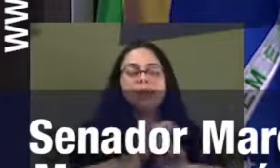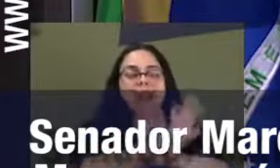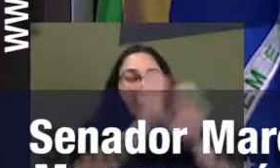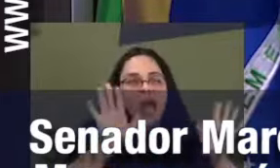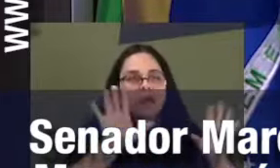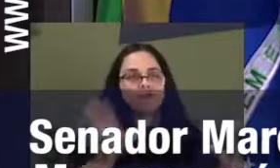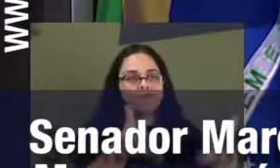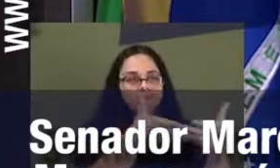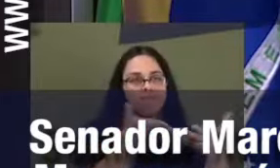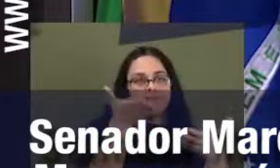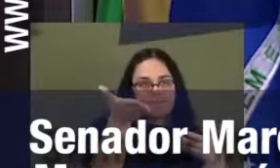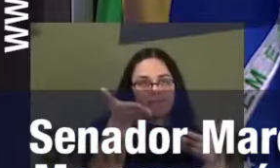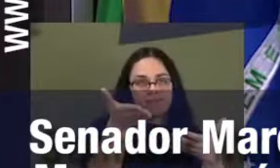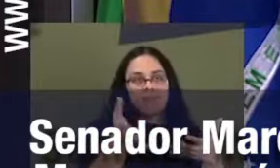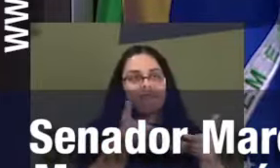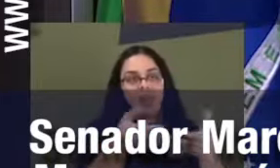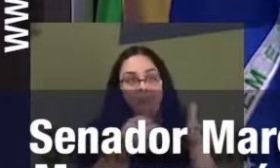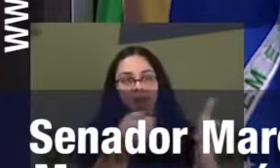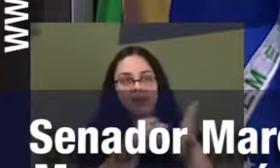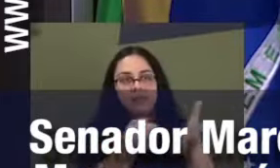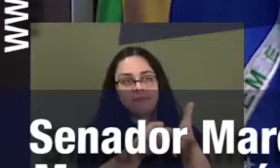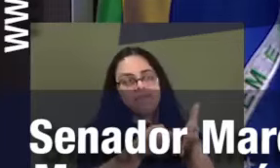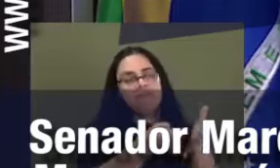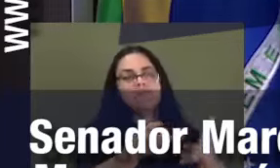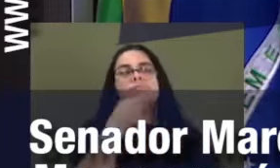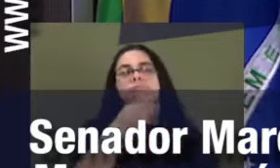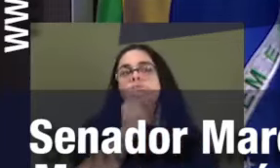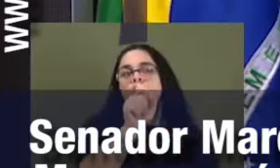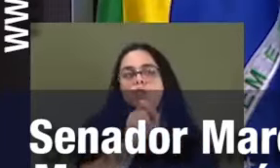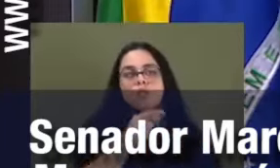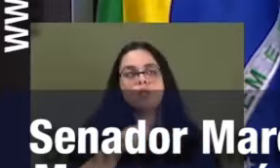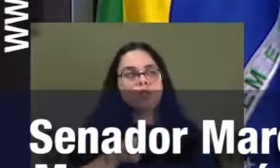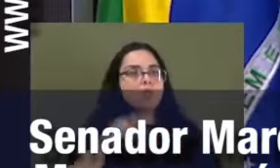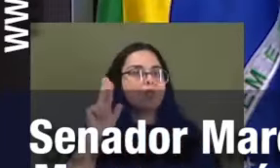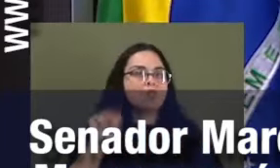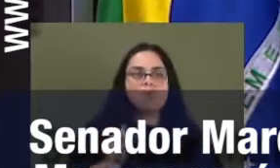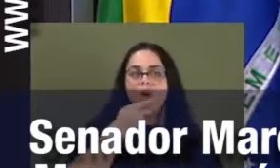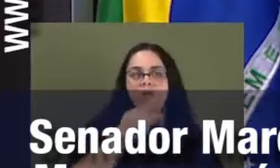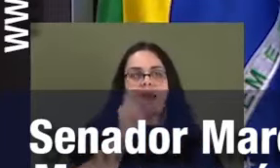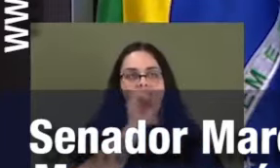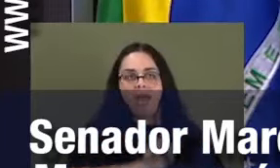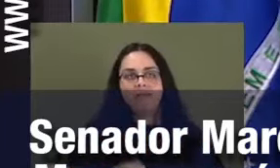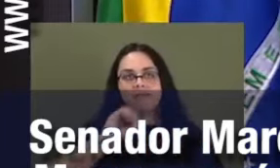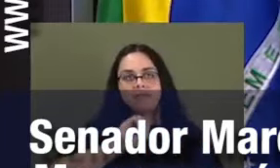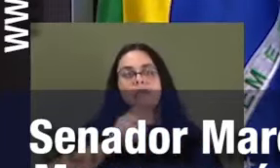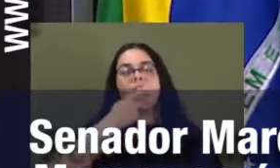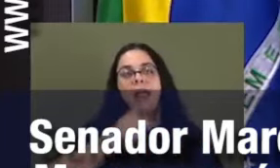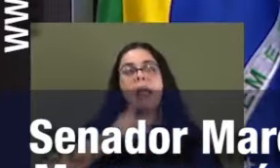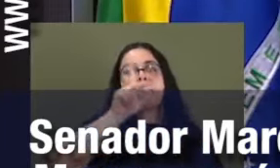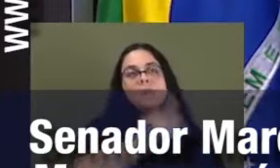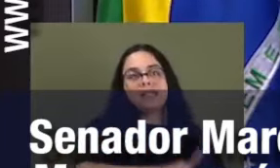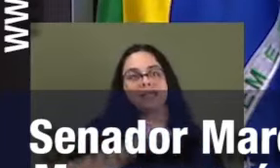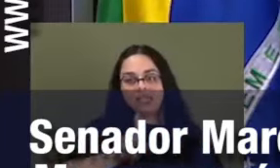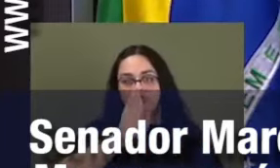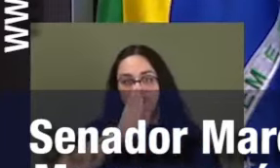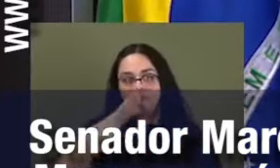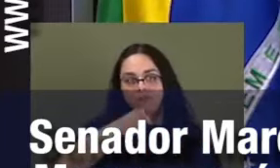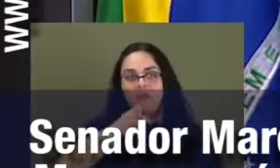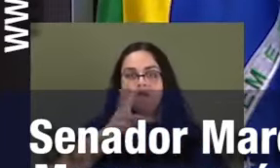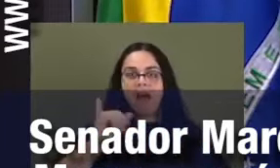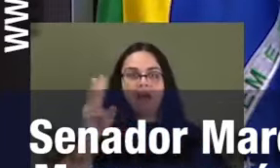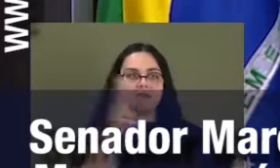para o grupo, o consórcio da imprensa. Não disse que diretamente o presidente Trump irá prender Alexandre